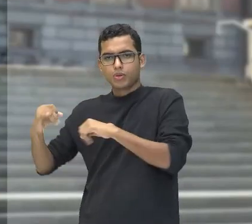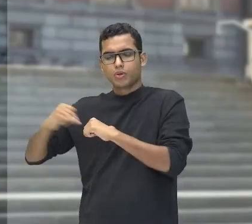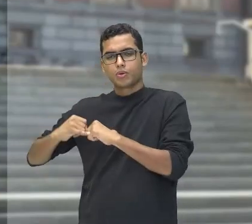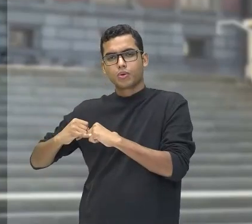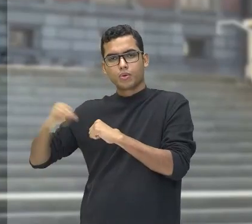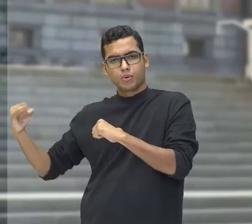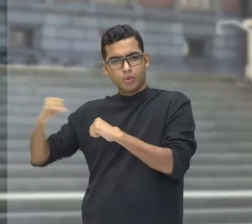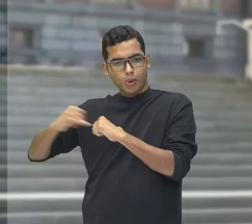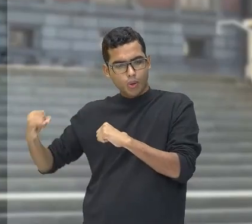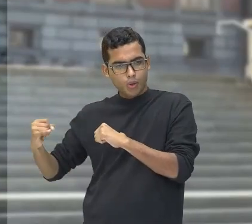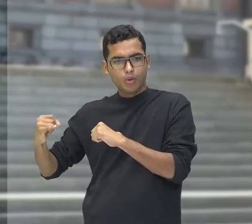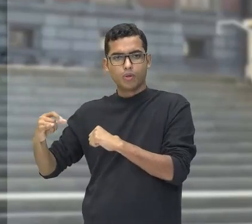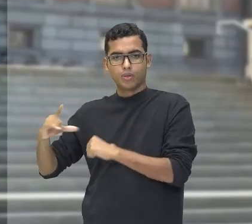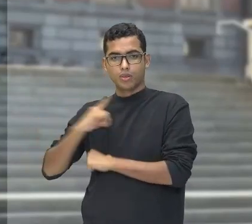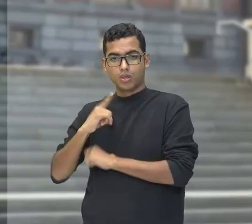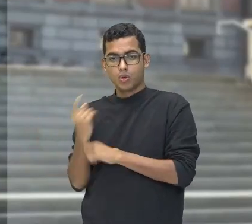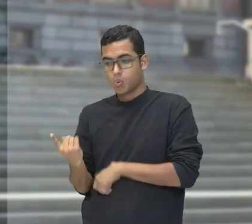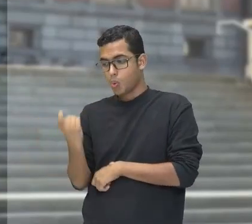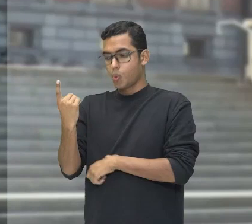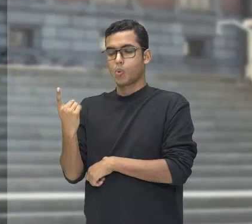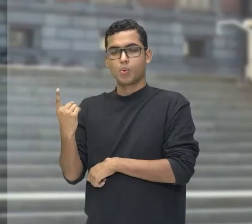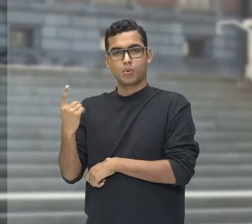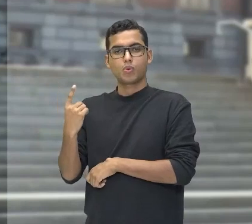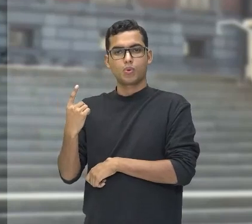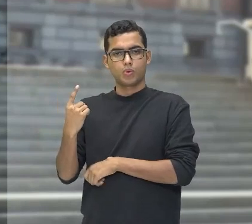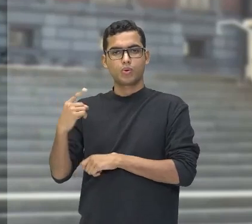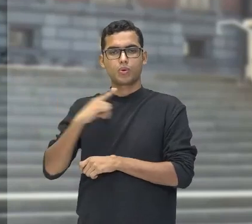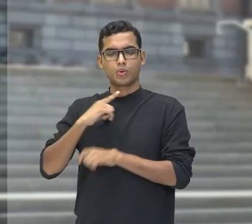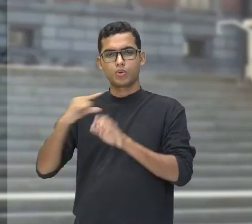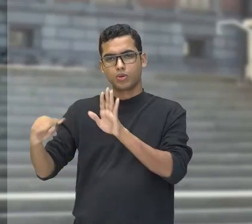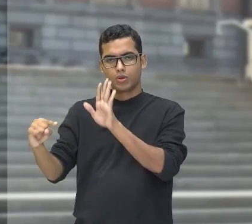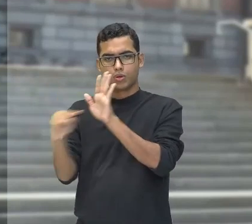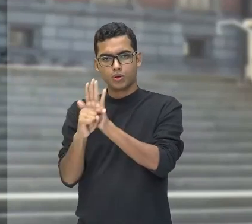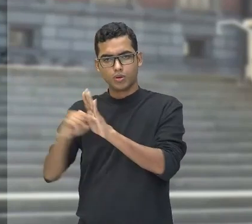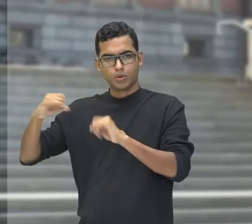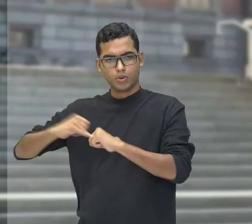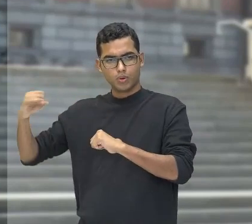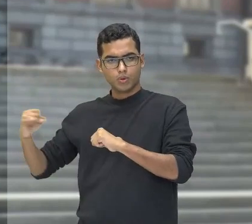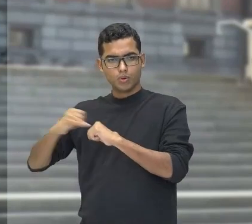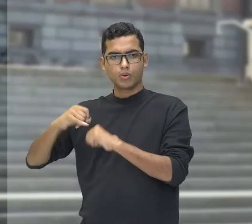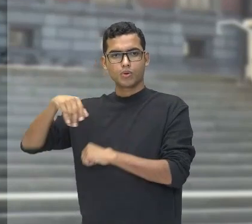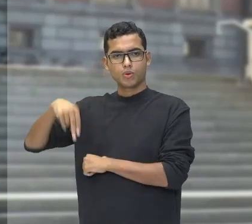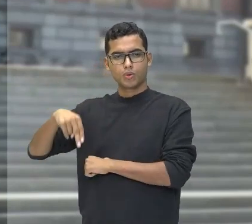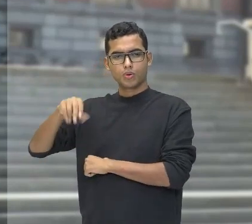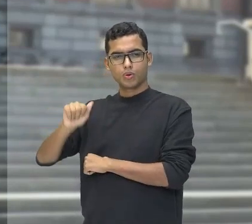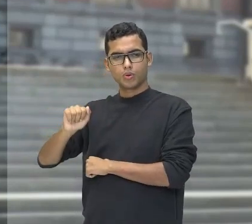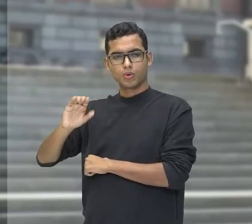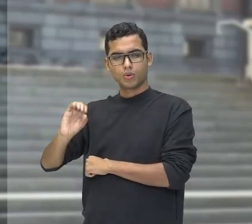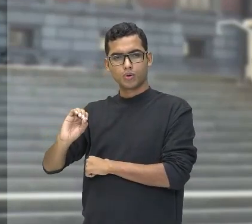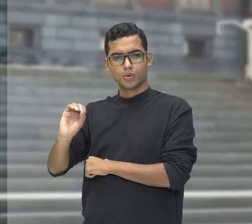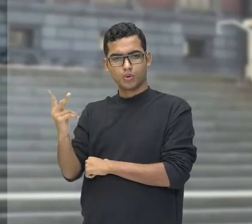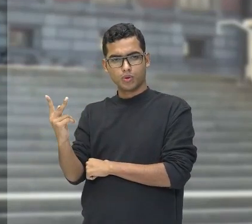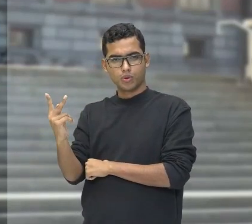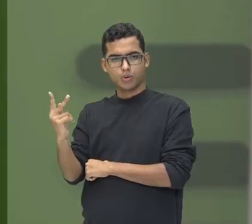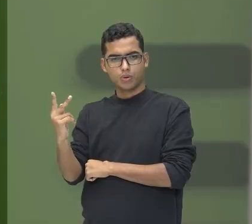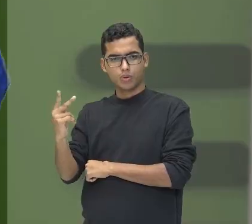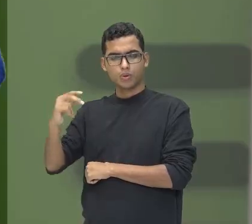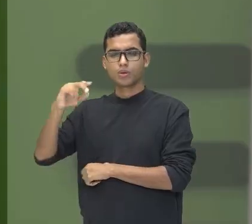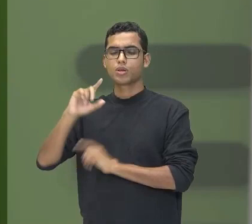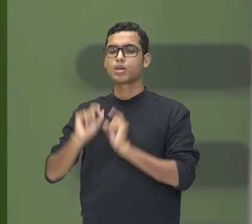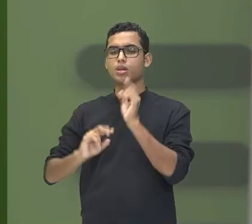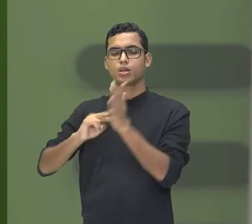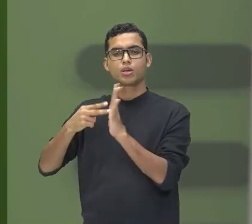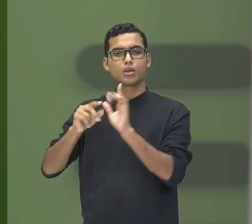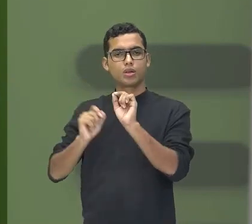um único íon negativo o ânion hidróxido, OH-.